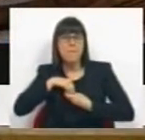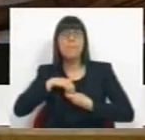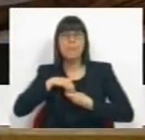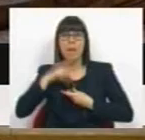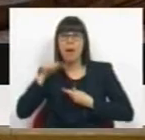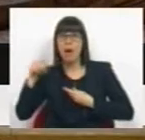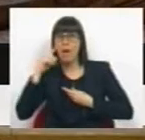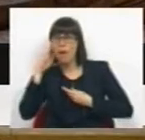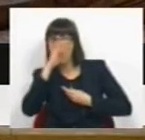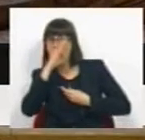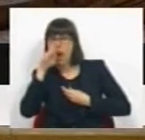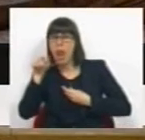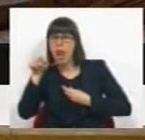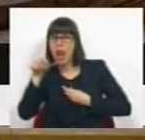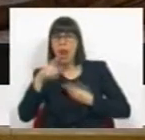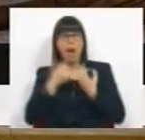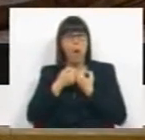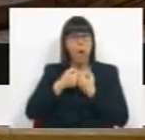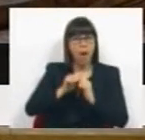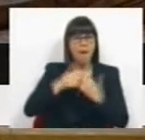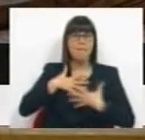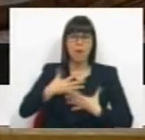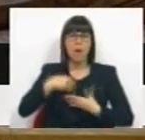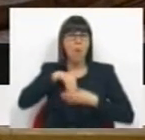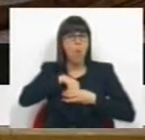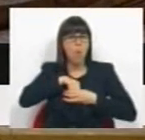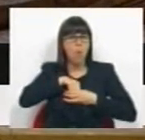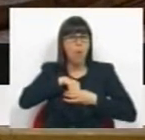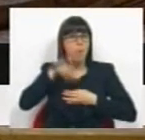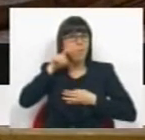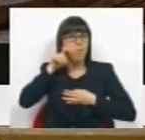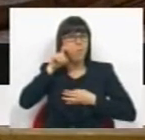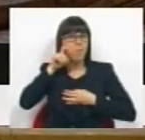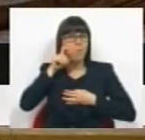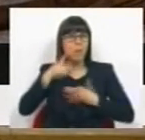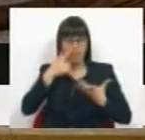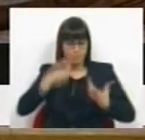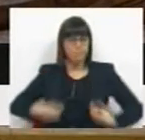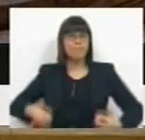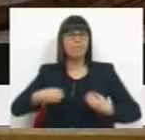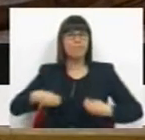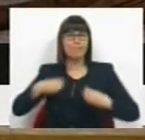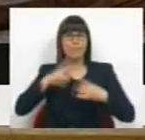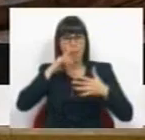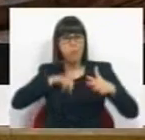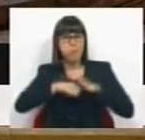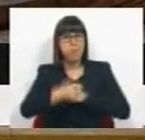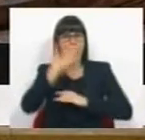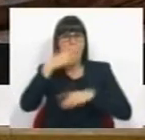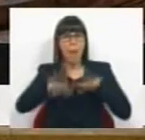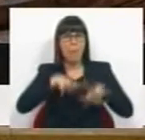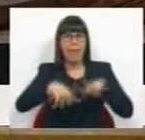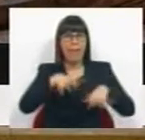porque havia sempre alguém à espreita. Uma vontade escondida, guardada, protegida num bolso vazio, numa algibeira rota, nos